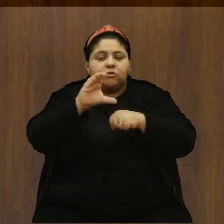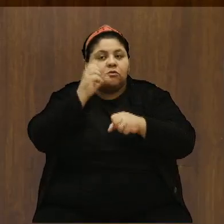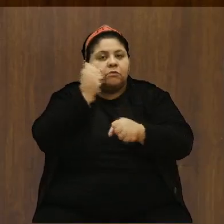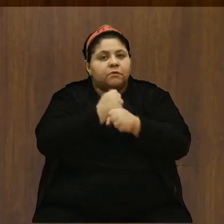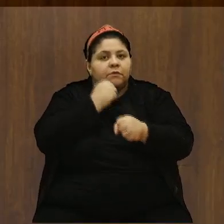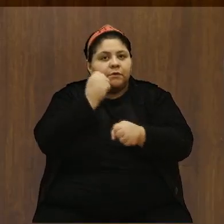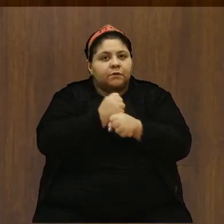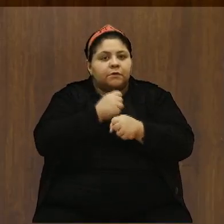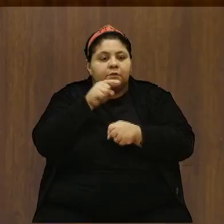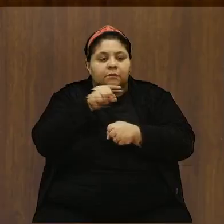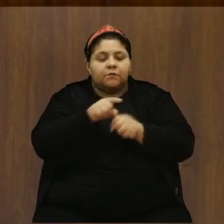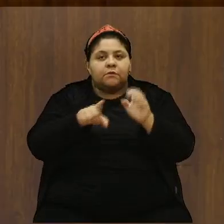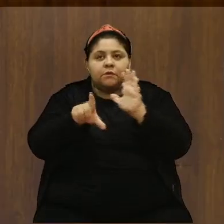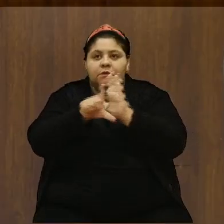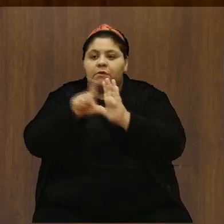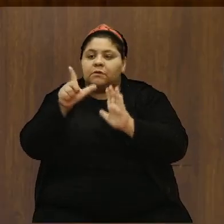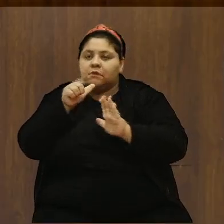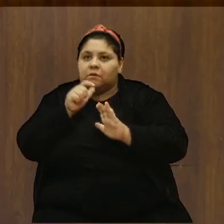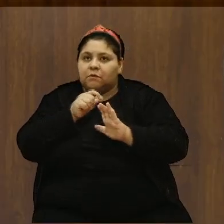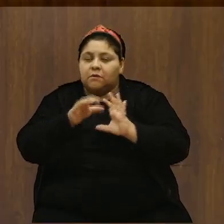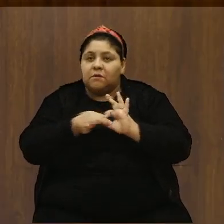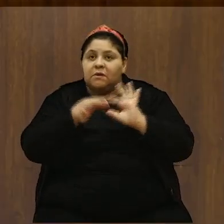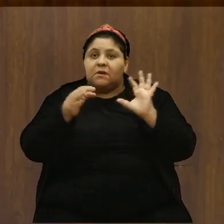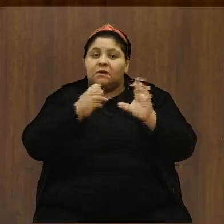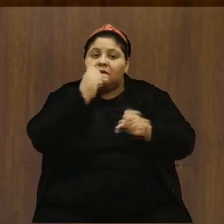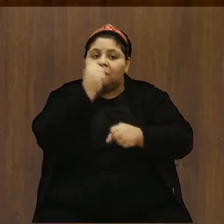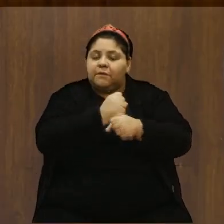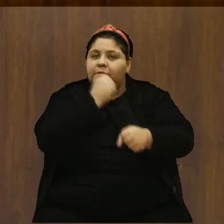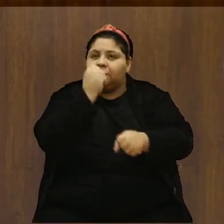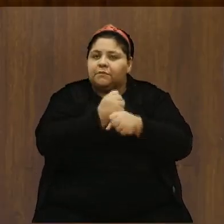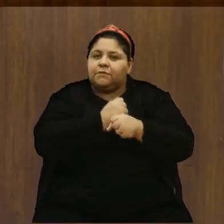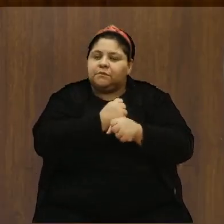de Obras e a Lei de Águas permitem a construção e